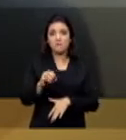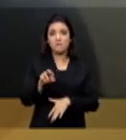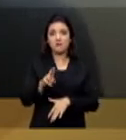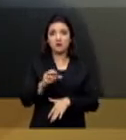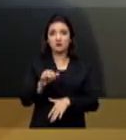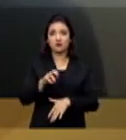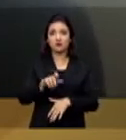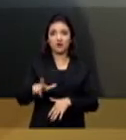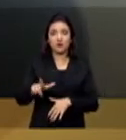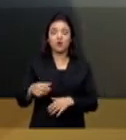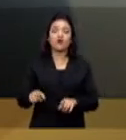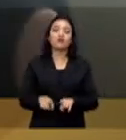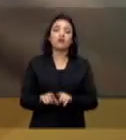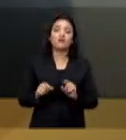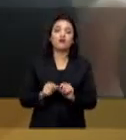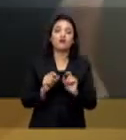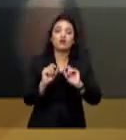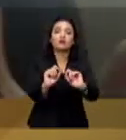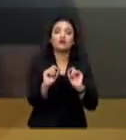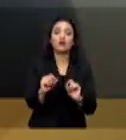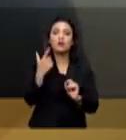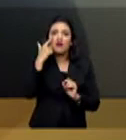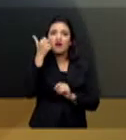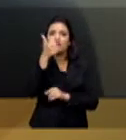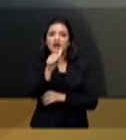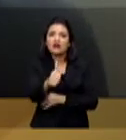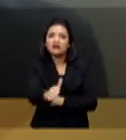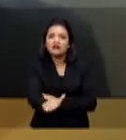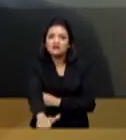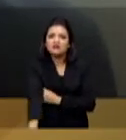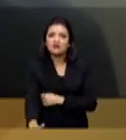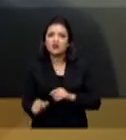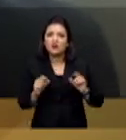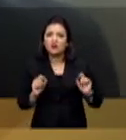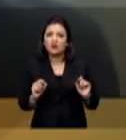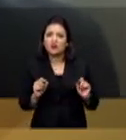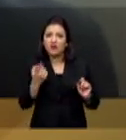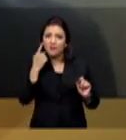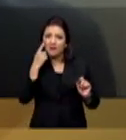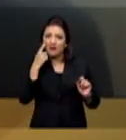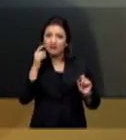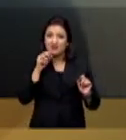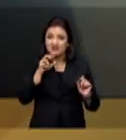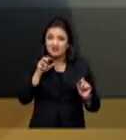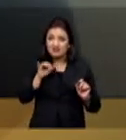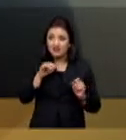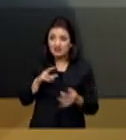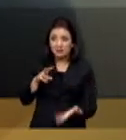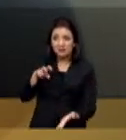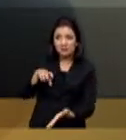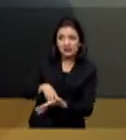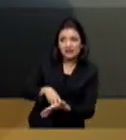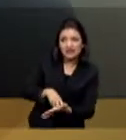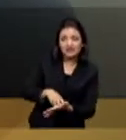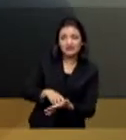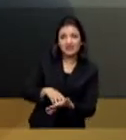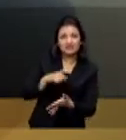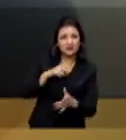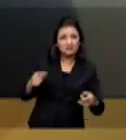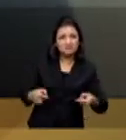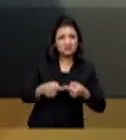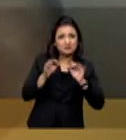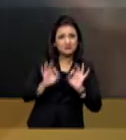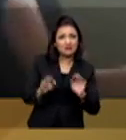do argumento para verificar em termos criminológicos se a resposta penal de fato é eficaz.